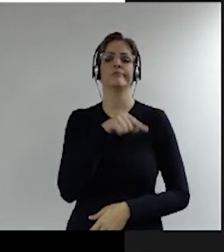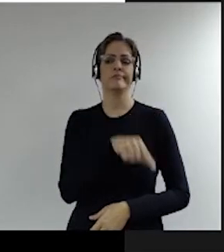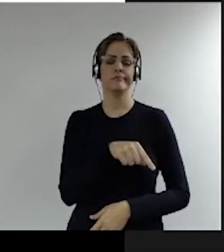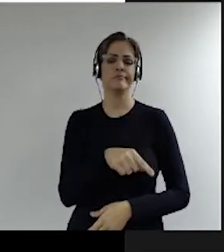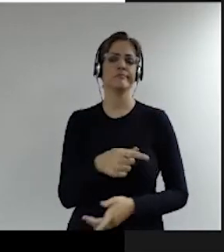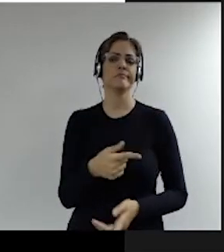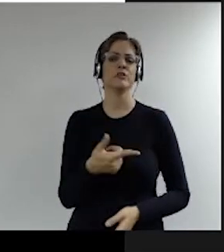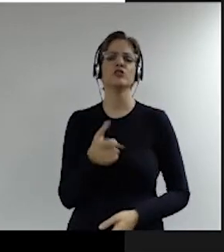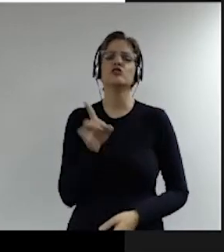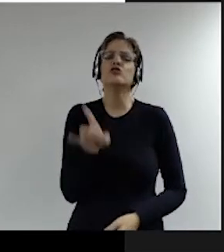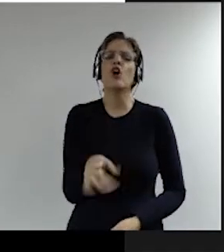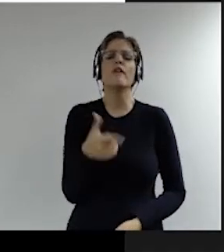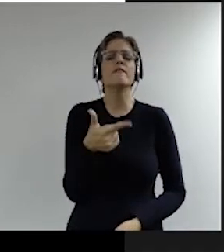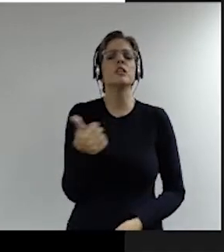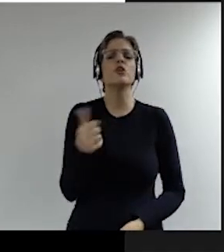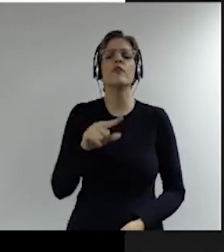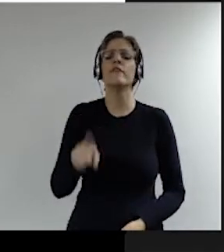só